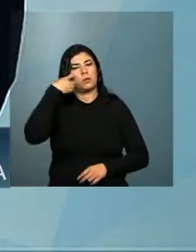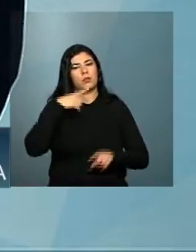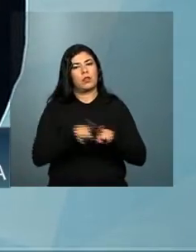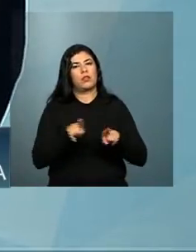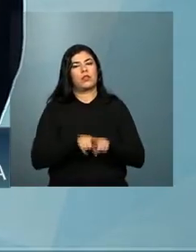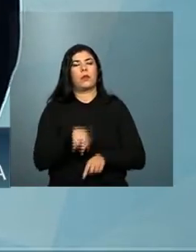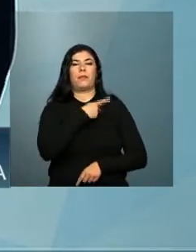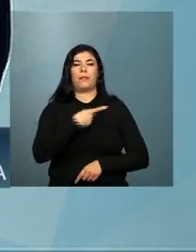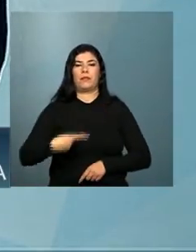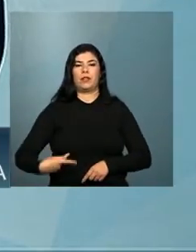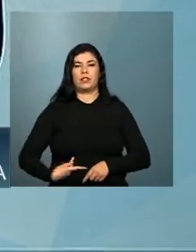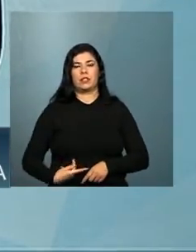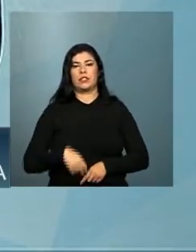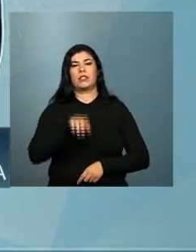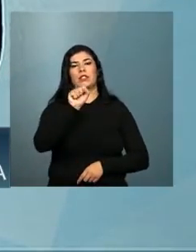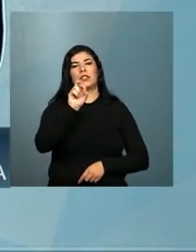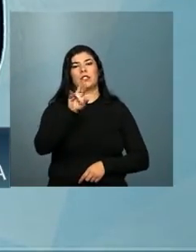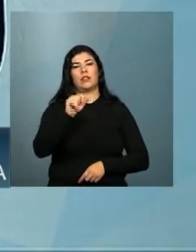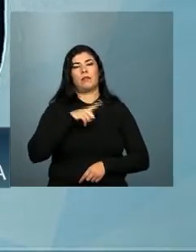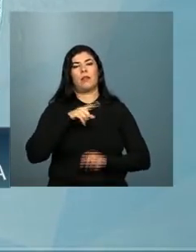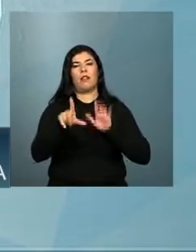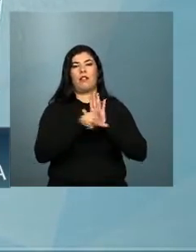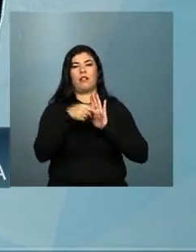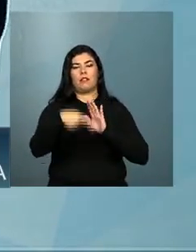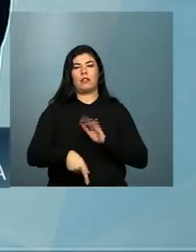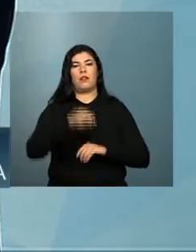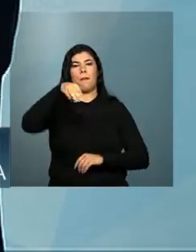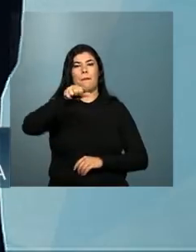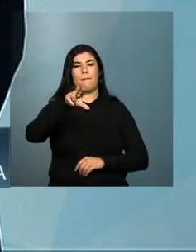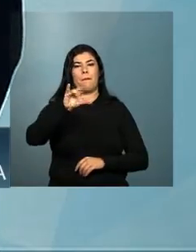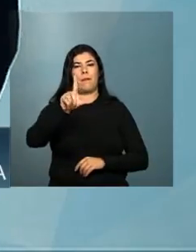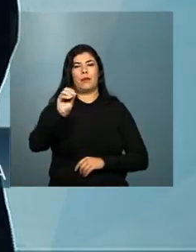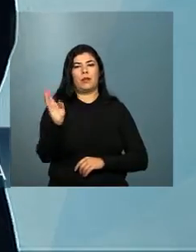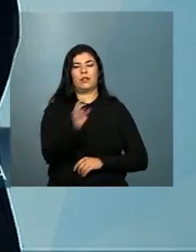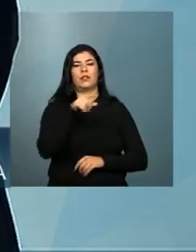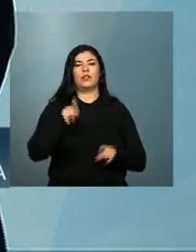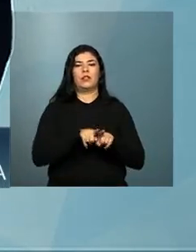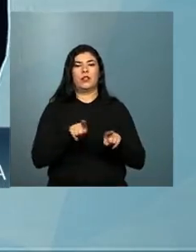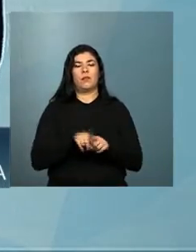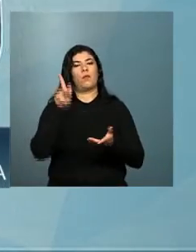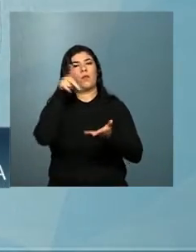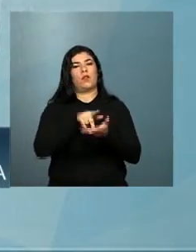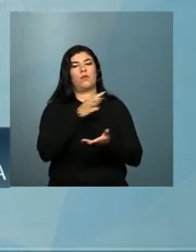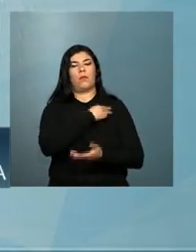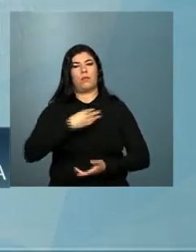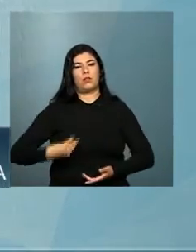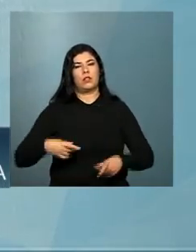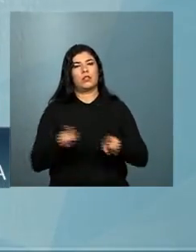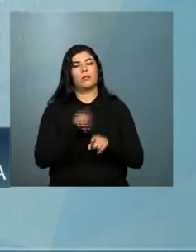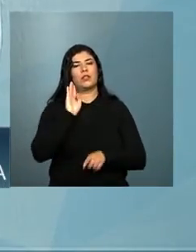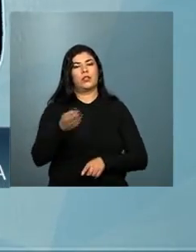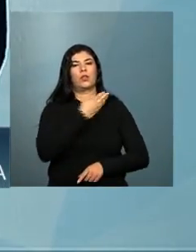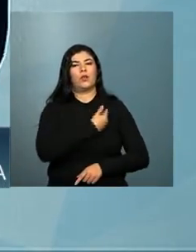da Assembleia, deputado Marcelo Nilo, meu amigo, o ex-ministro e o atual ministro, ex-governador